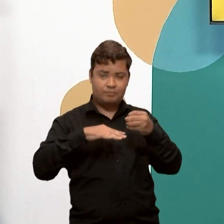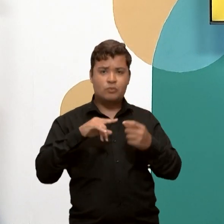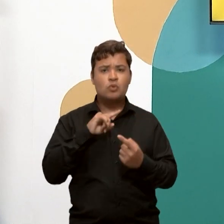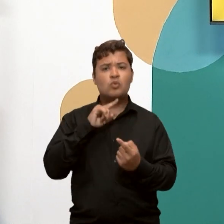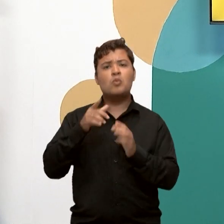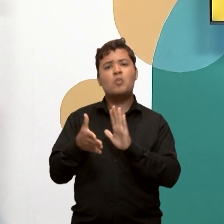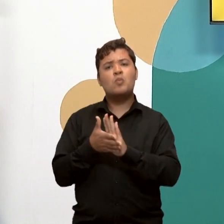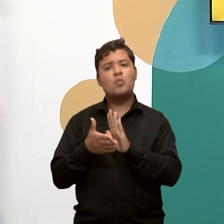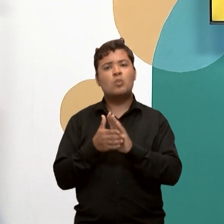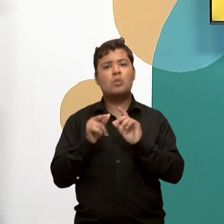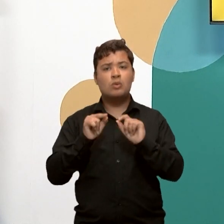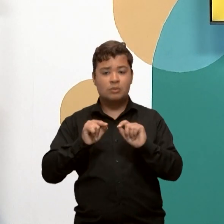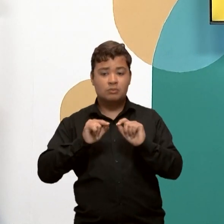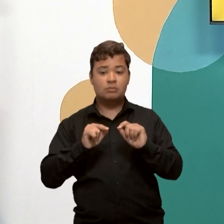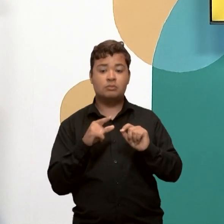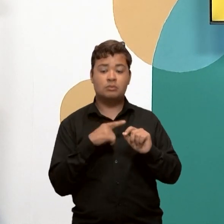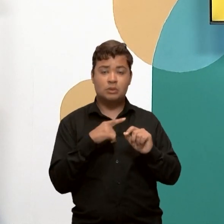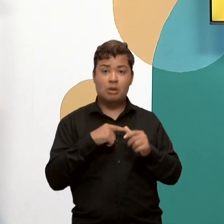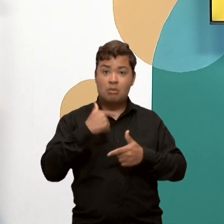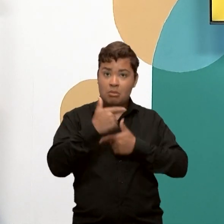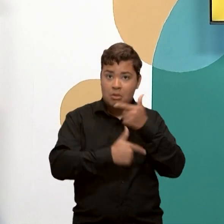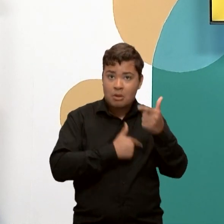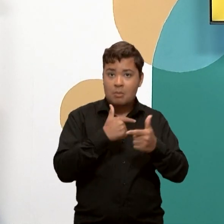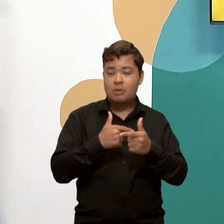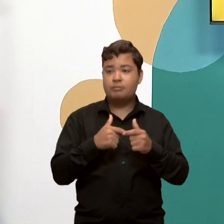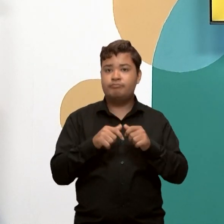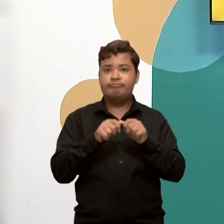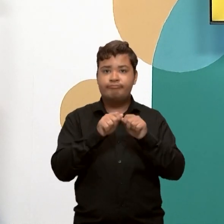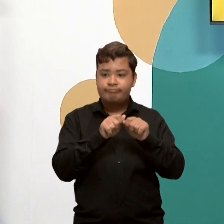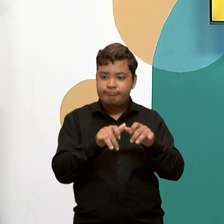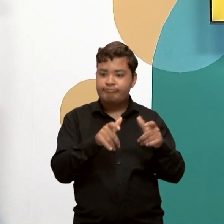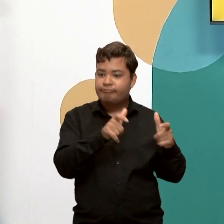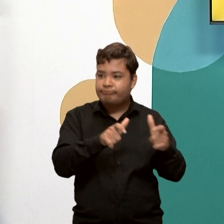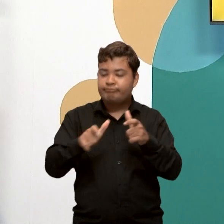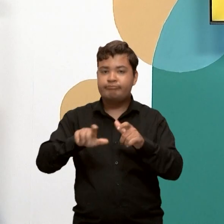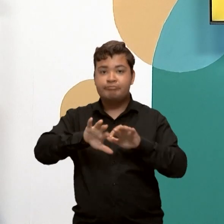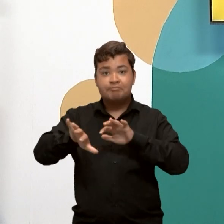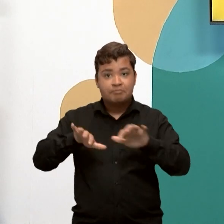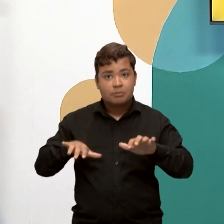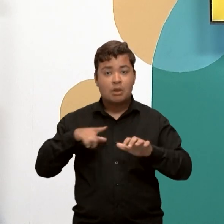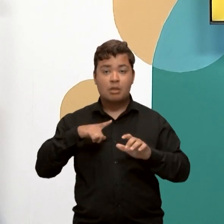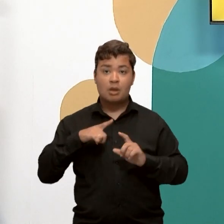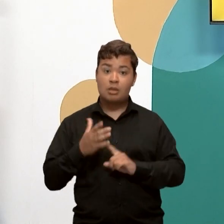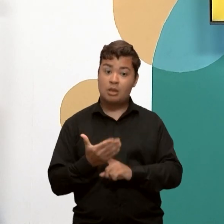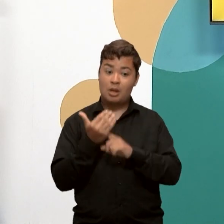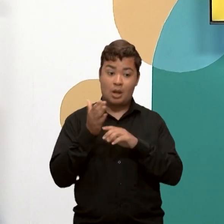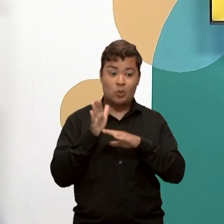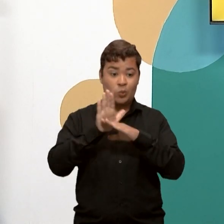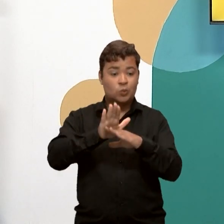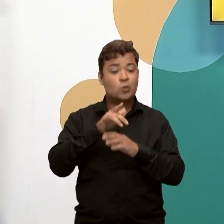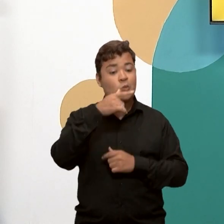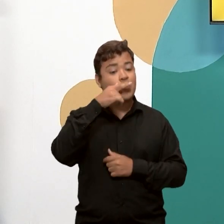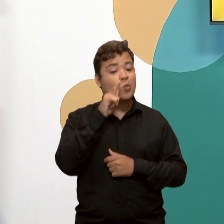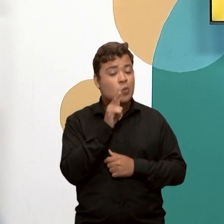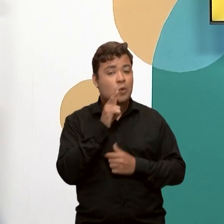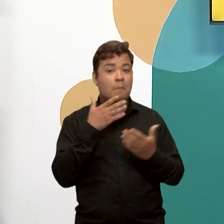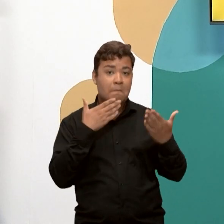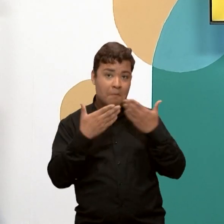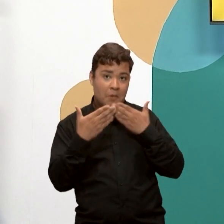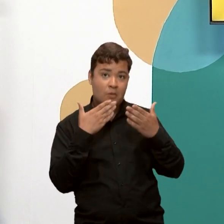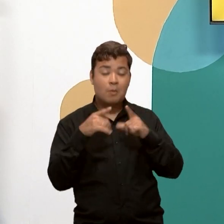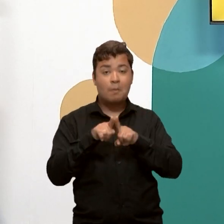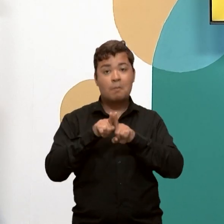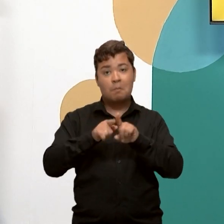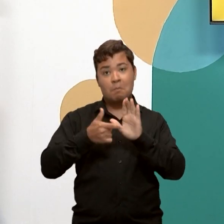distribuição otimizada da carga de trabalho utilizando a tecnologia para isso. O Gustavo Soares conversou com eles e traz